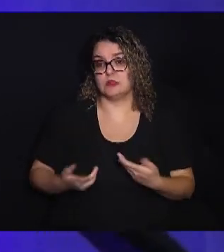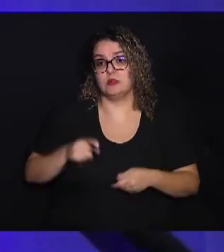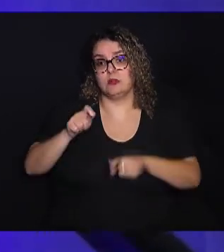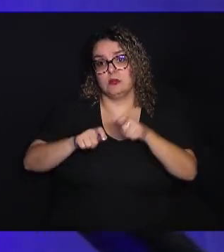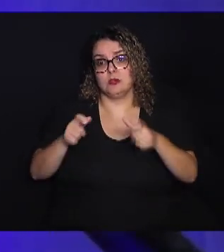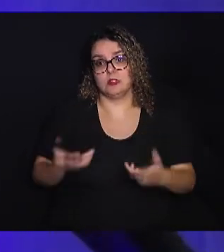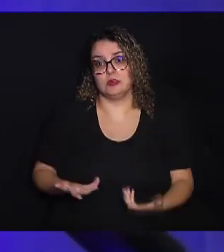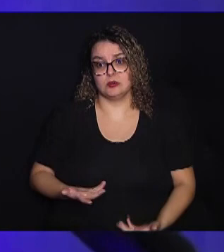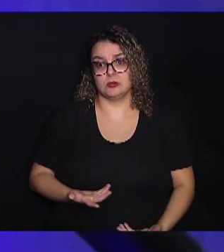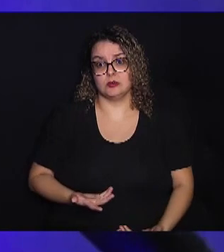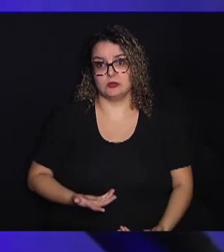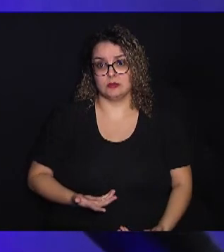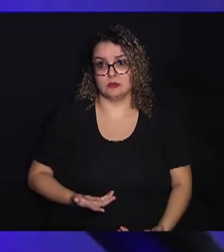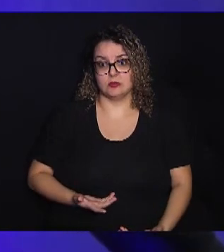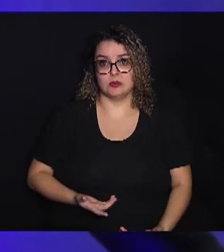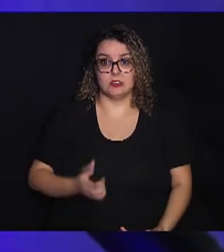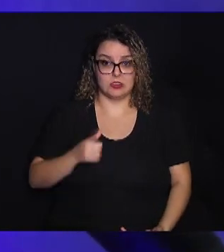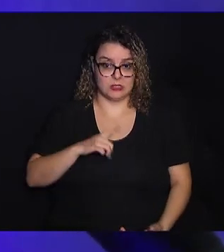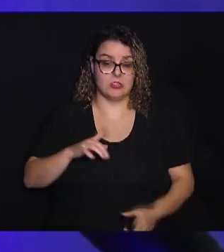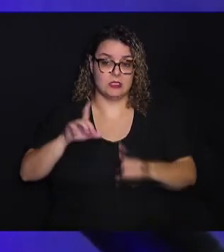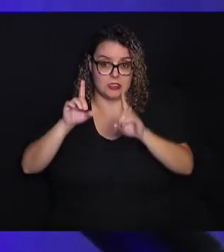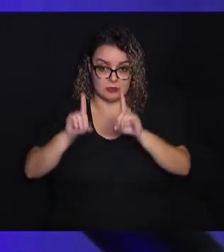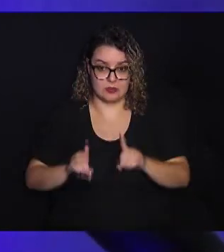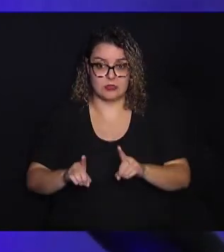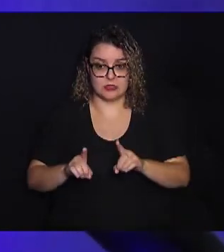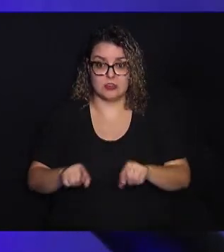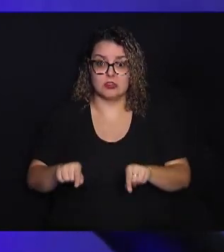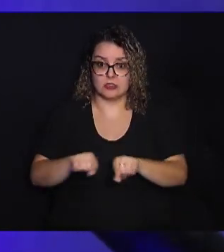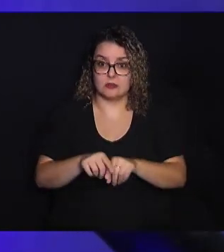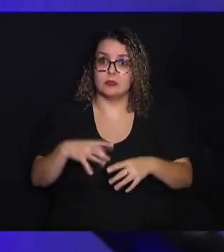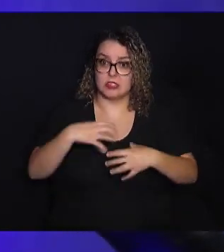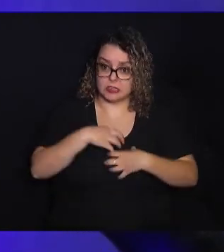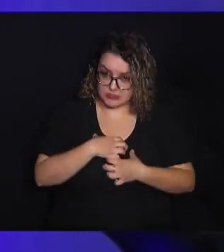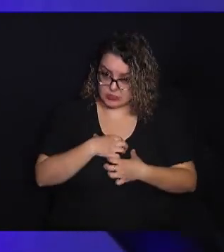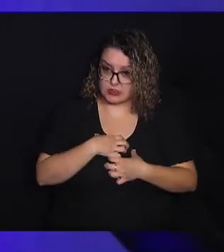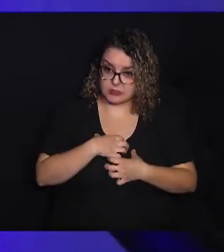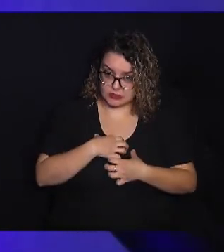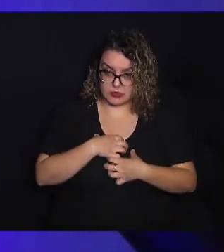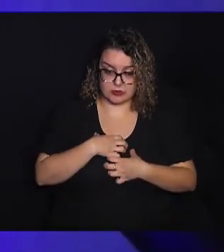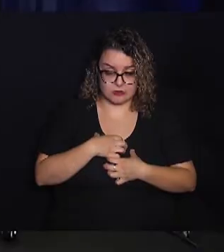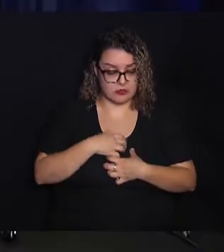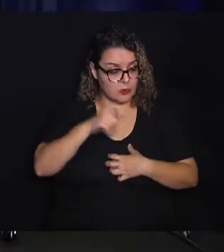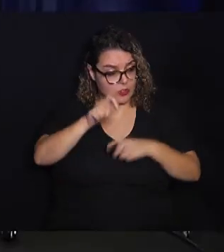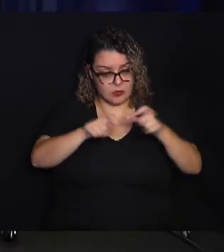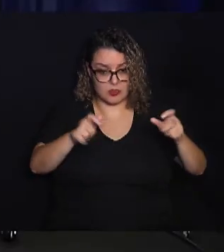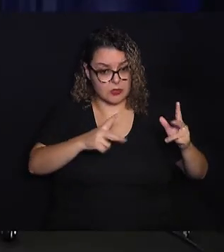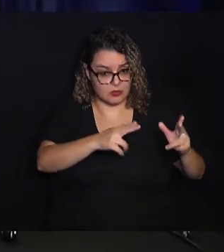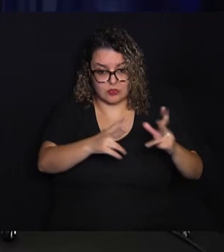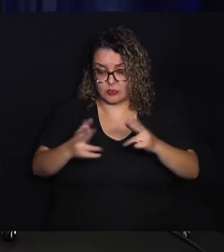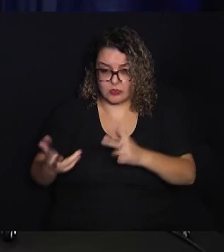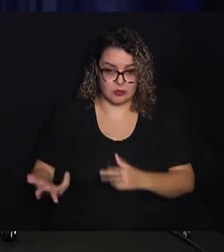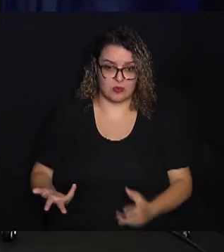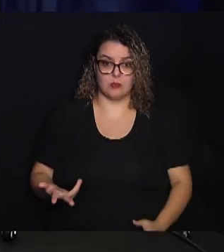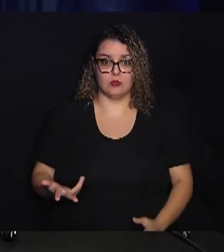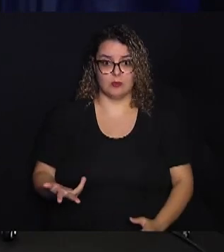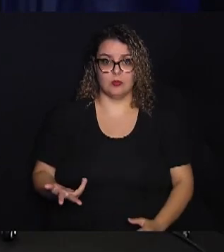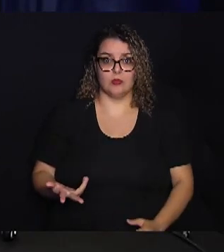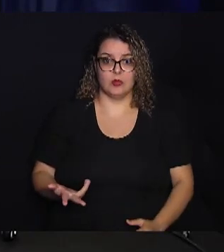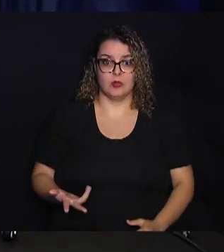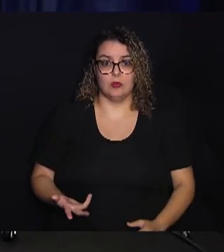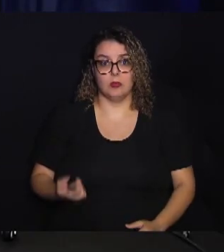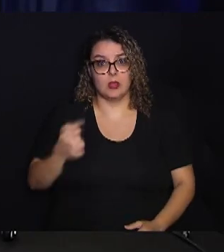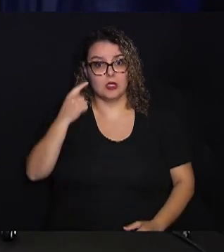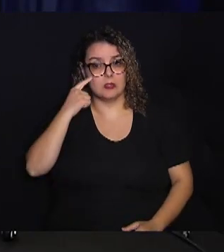pessoas que têm a deficiência, elas também se sintam uma pessoa como outra qualquer, né. Às vezes a gente pode pensar que às